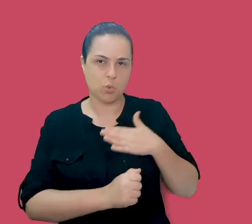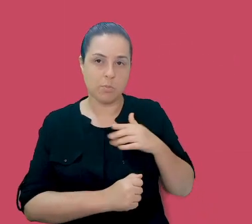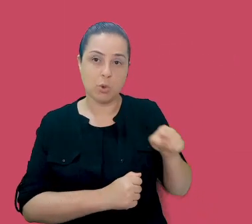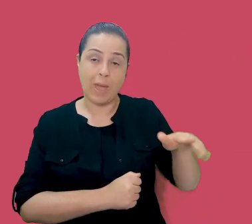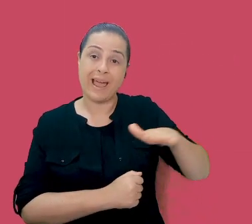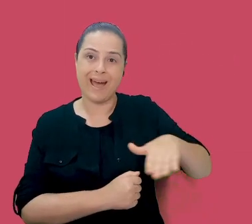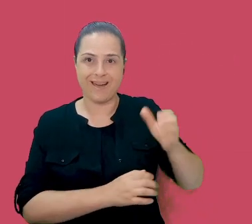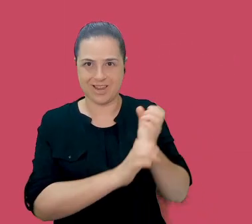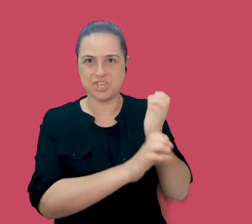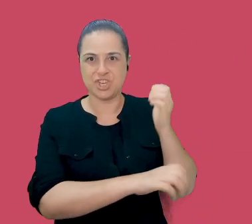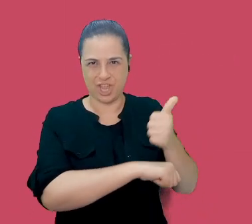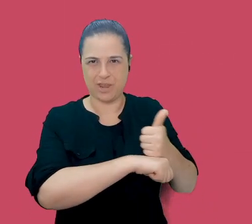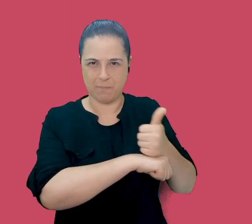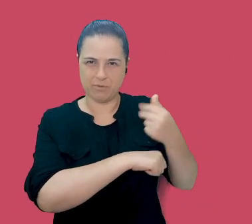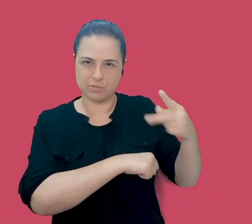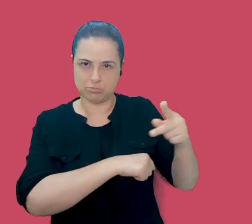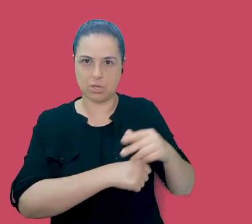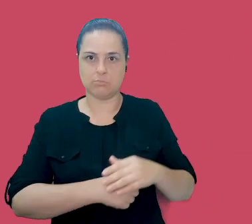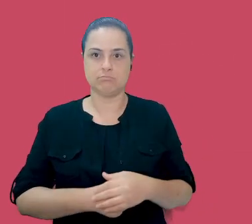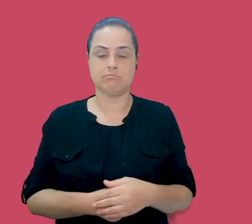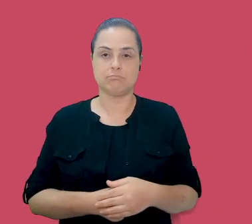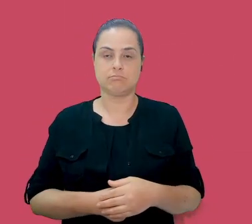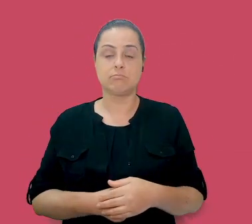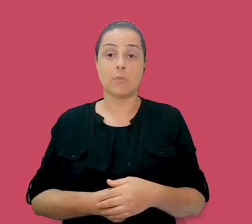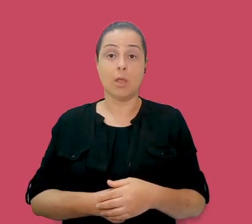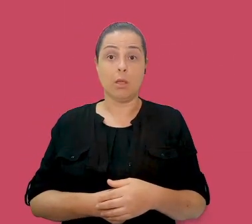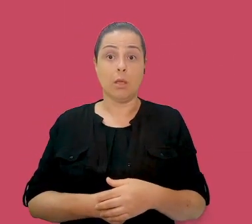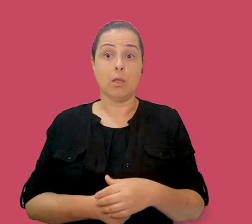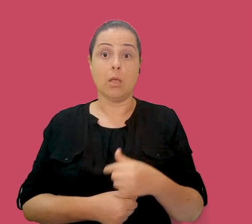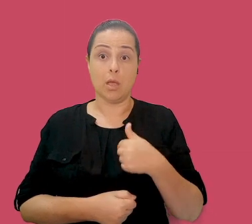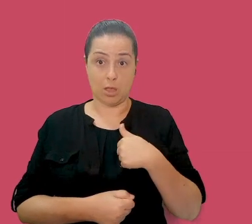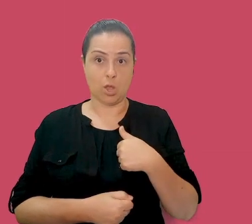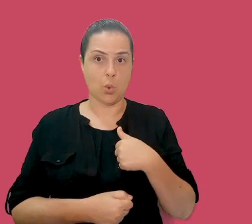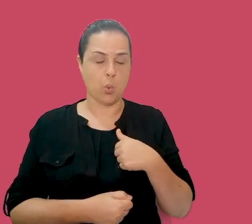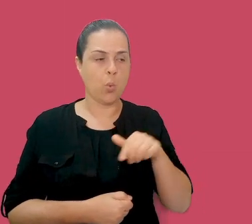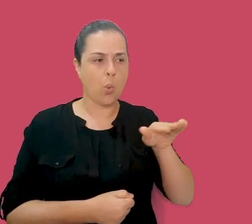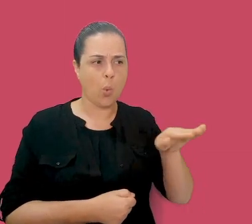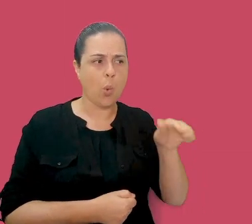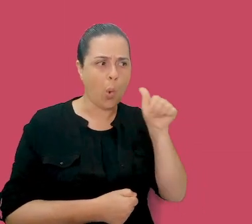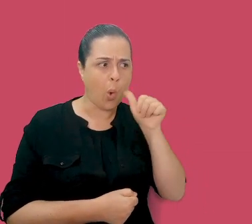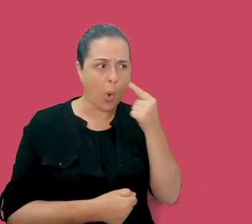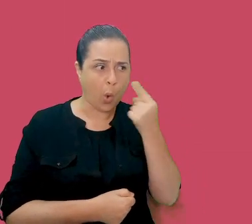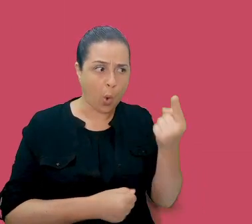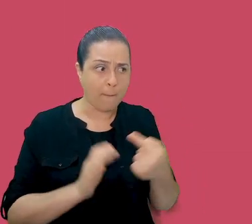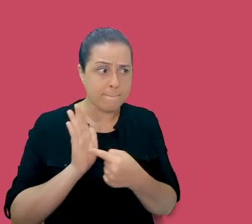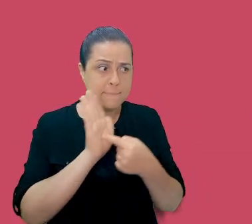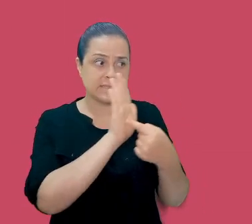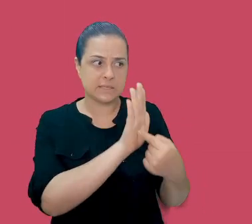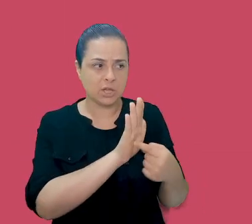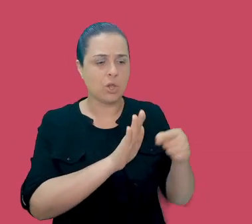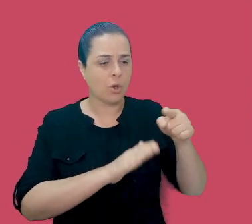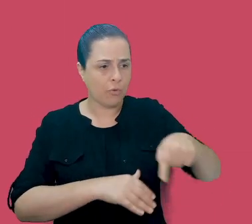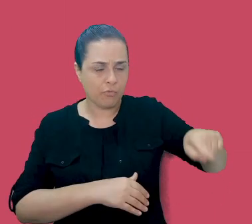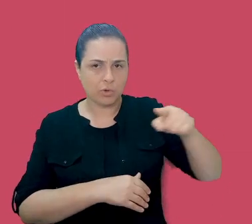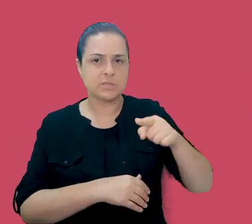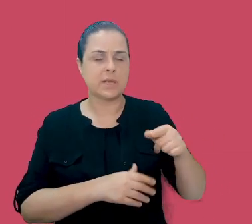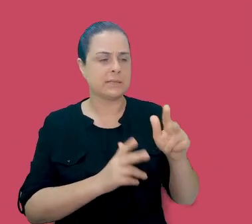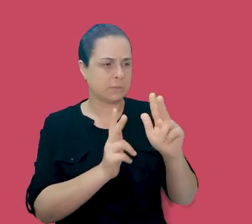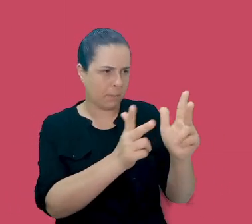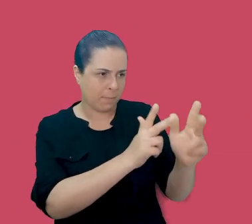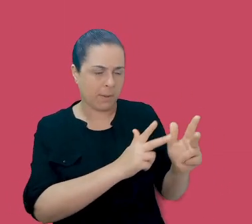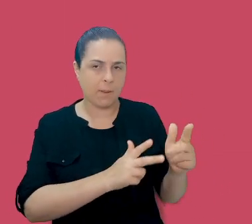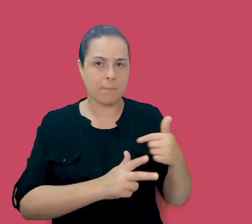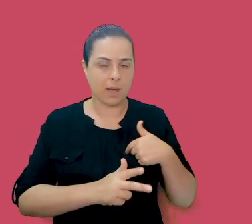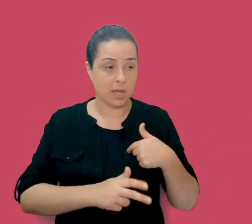engenharia. E ela falou assim, enquanto eu estava apresentando para ela o ChatGPT, ela falou assim, olha, enquanto vocês estavam falando aqui, eu botei umas